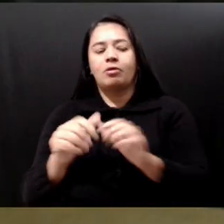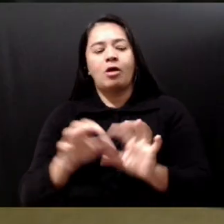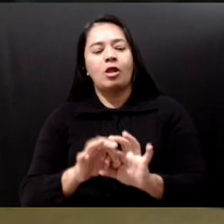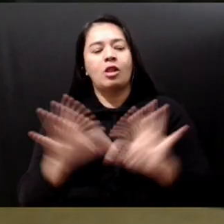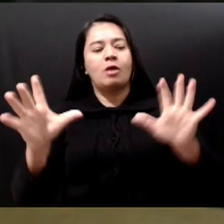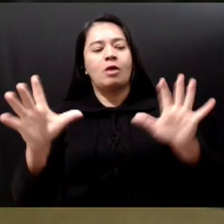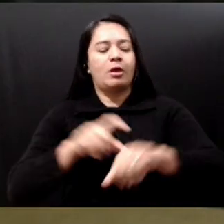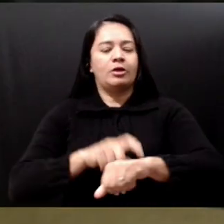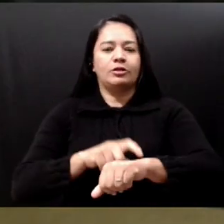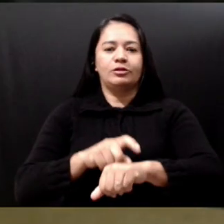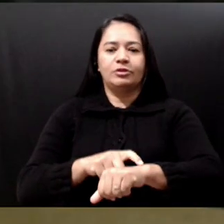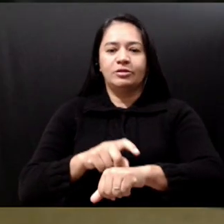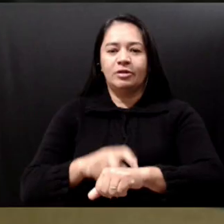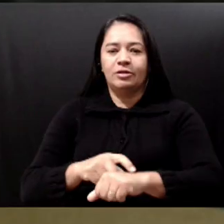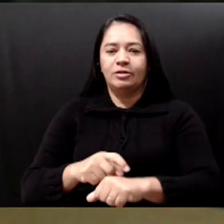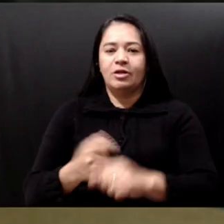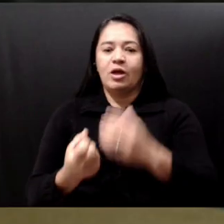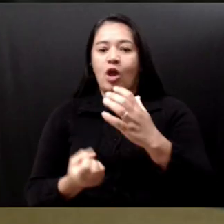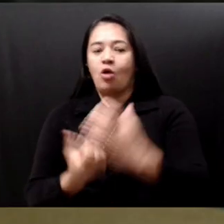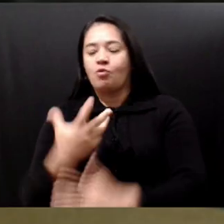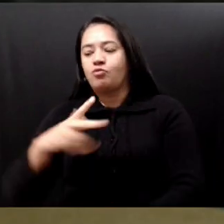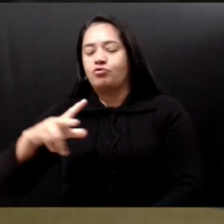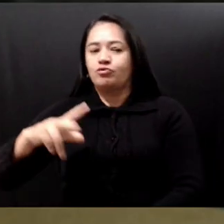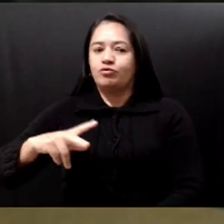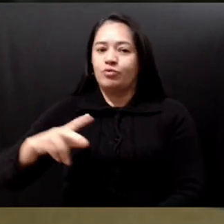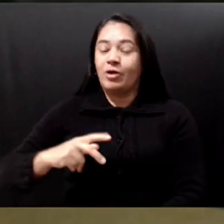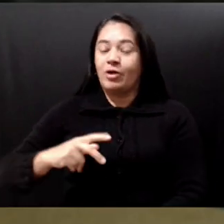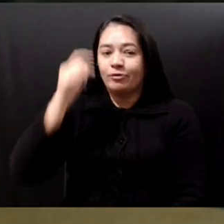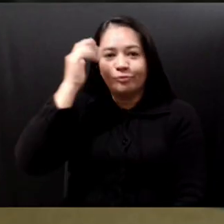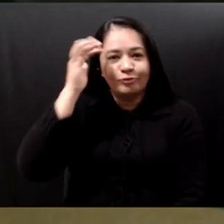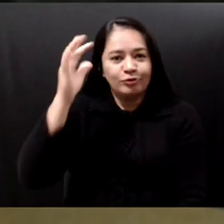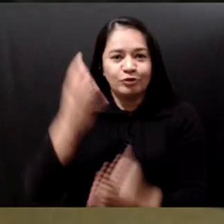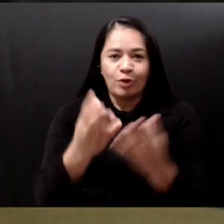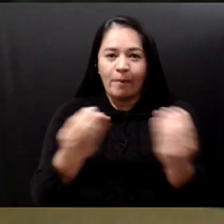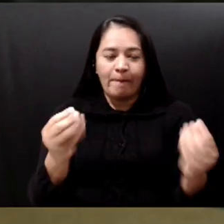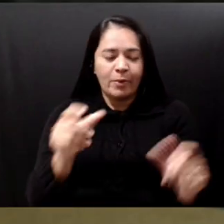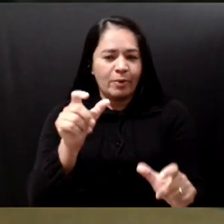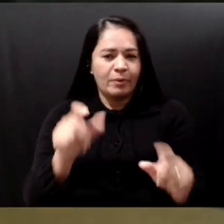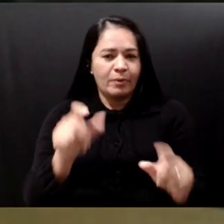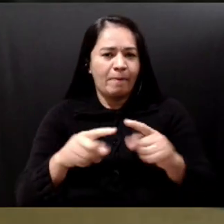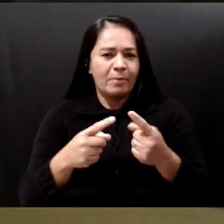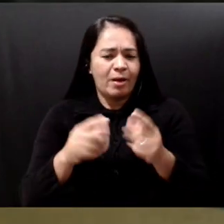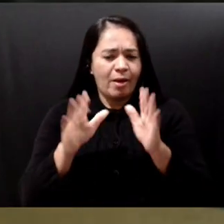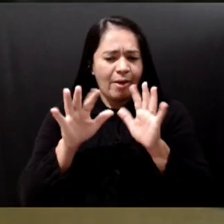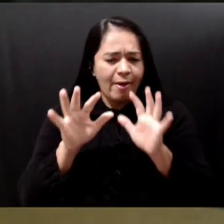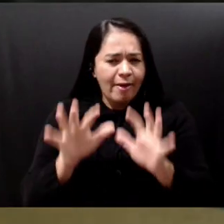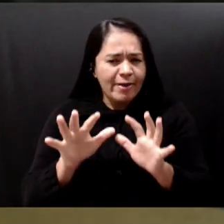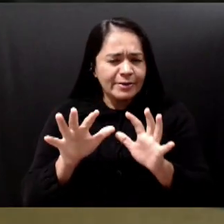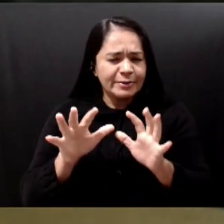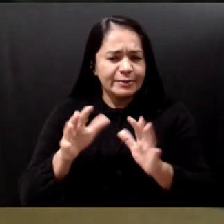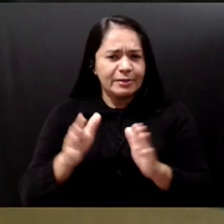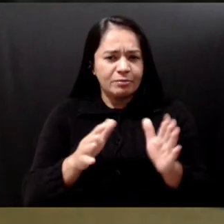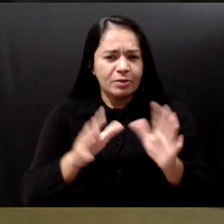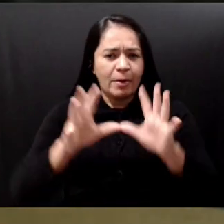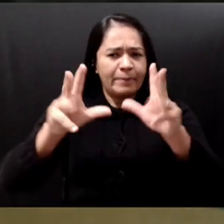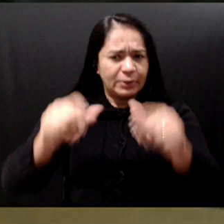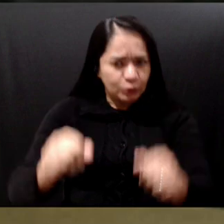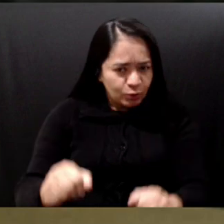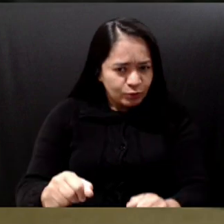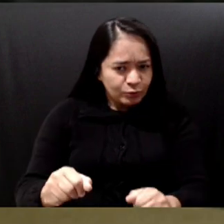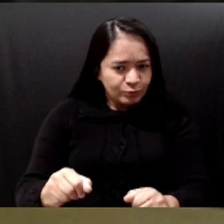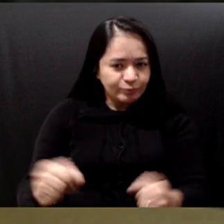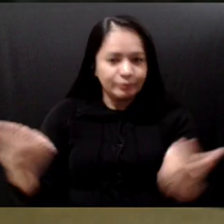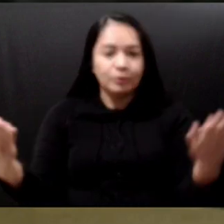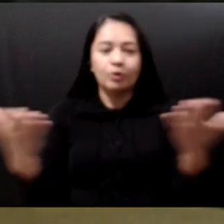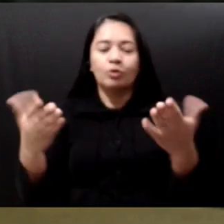realização pessoal é o sonho de muita gente. Mas será que esse caminho é realmente para todos? No programa de hoje, vamos conversar com dois